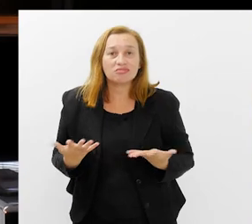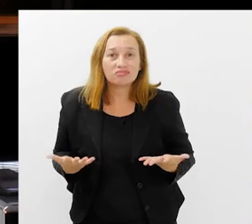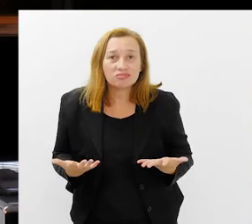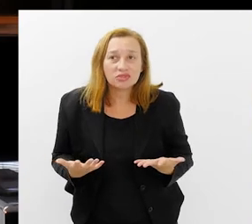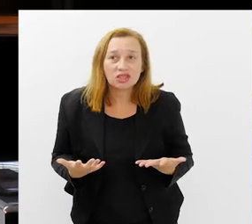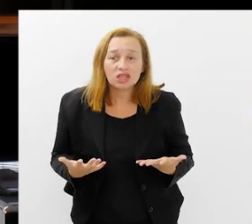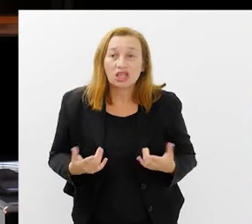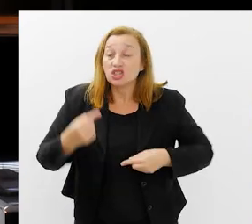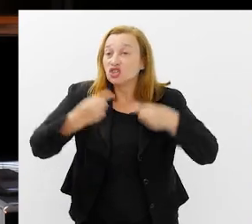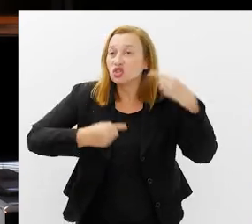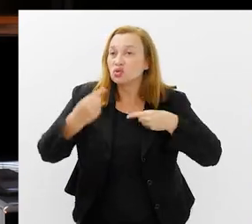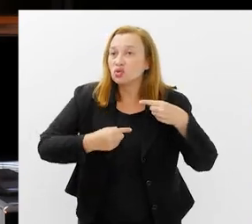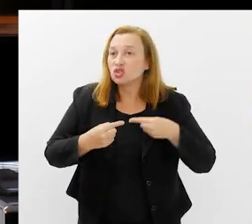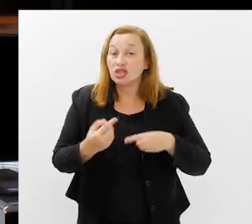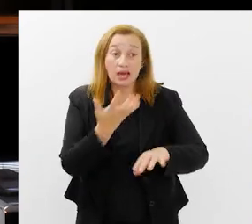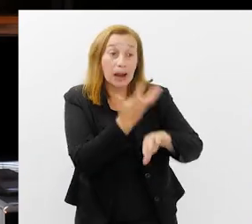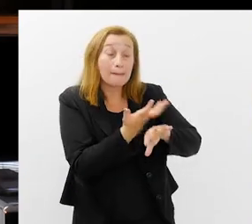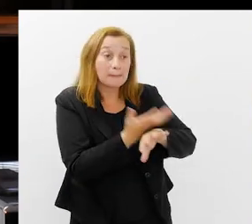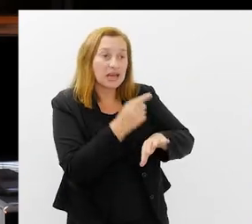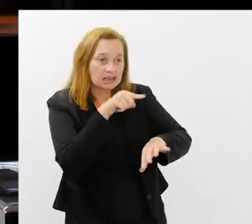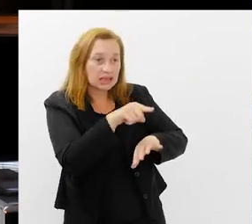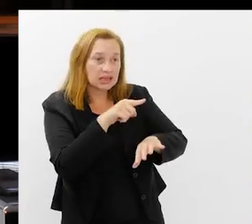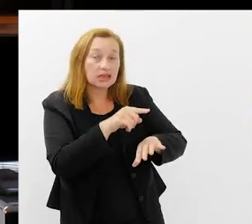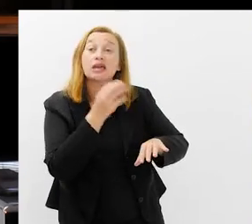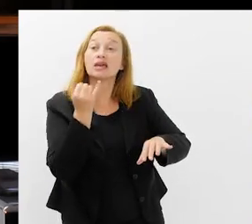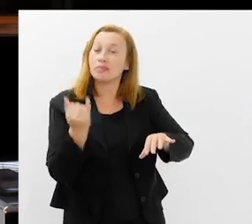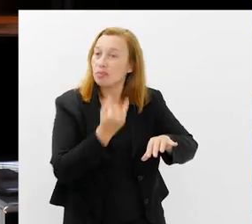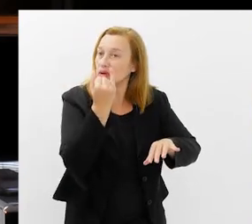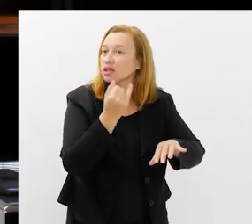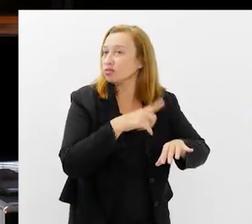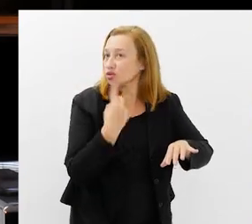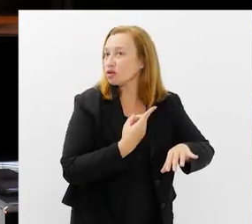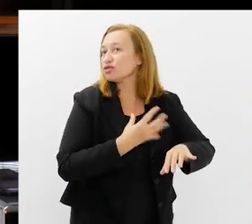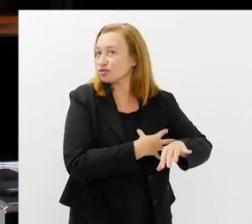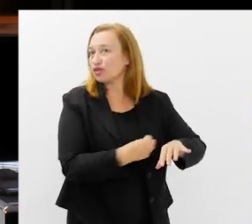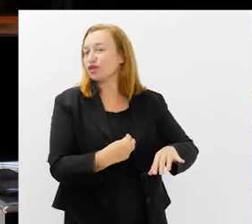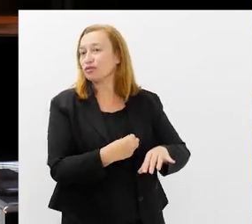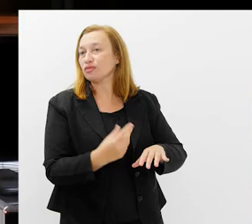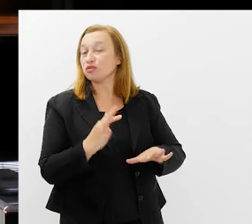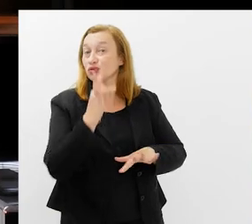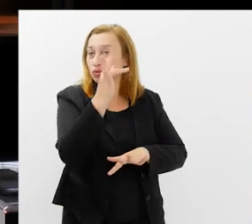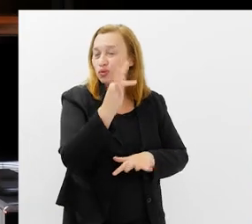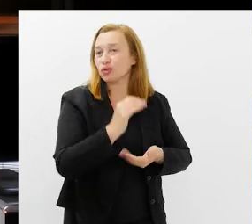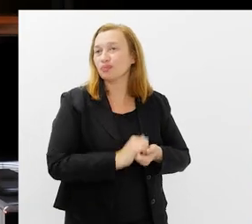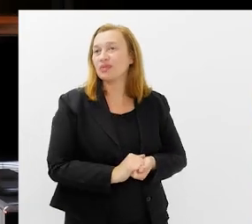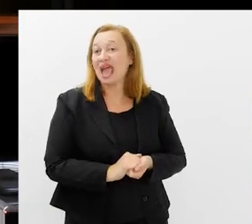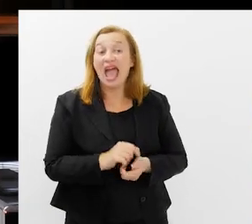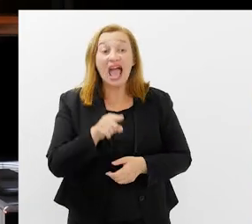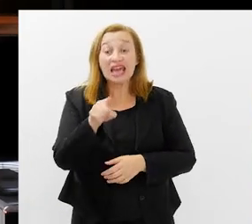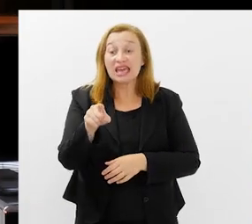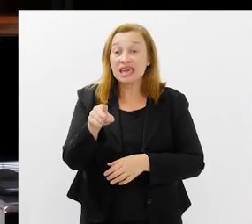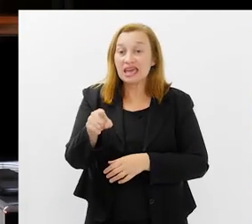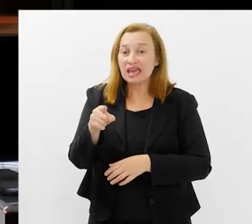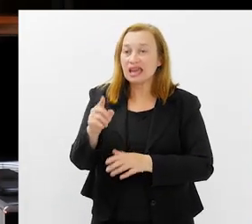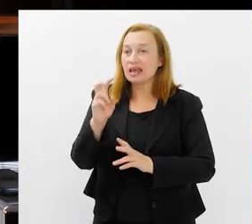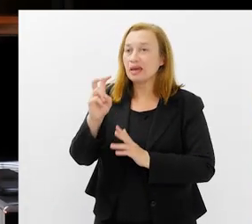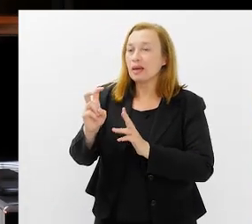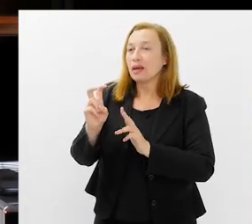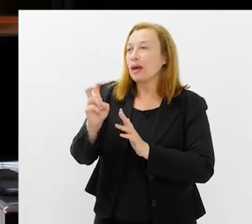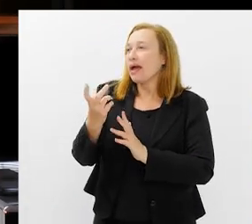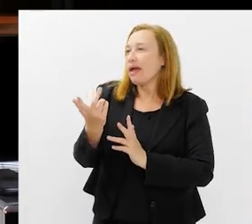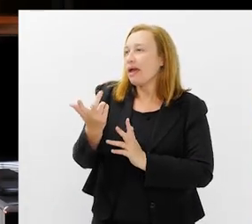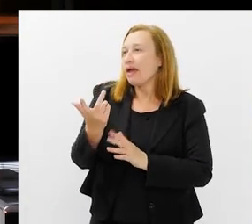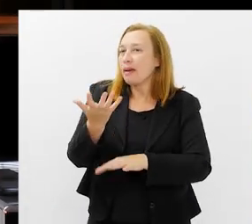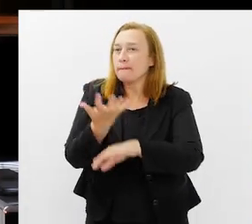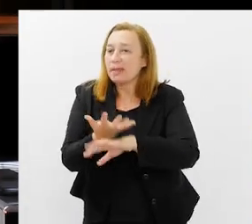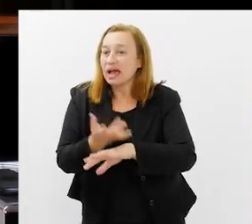nosso. Nós estamos abrindo mão de discutir aquela praça ali que pode ser útil para os nossos filhos e aquele parque que